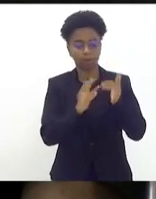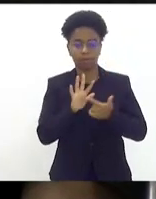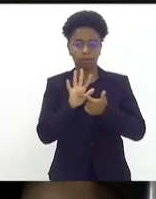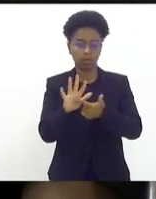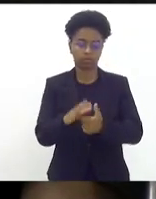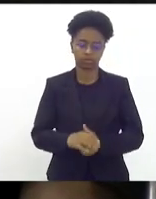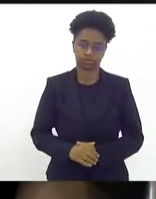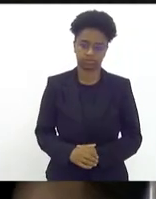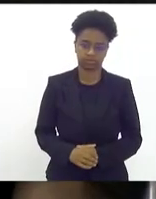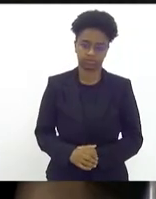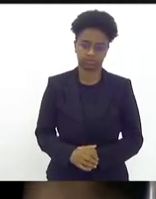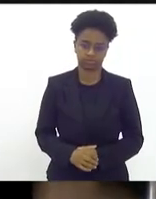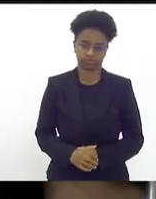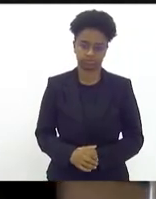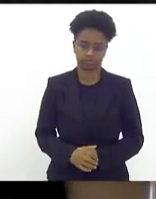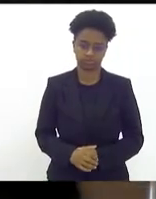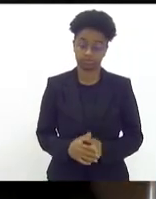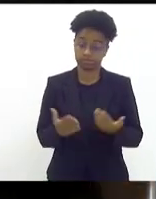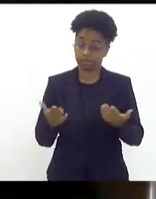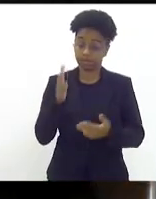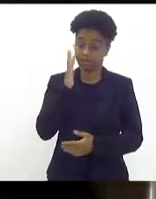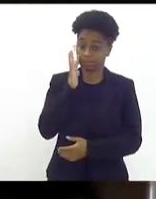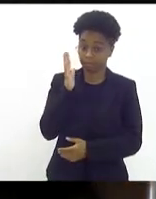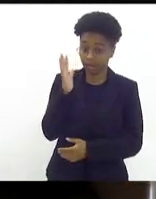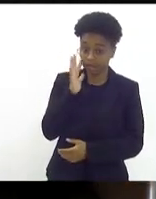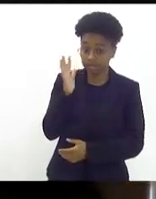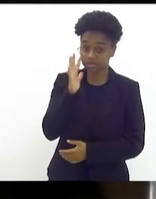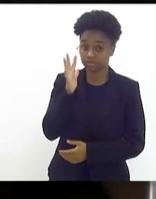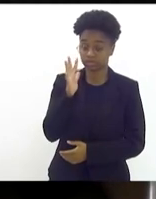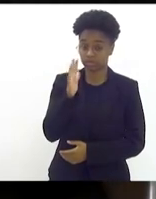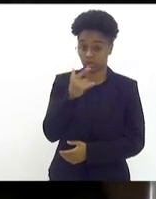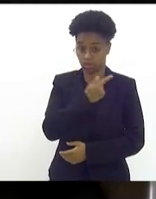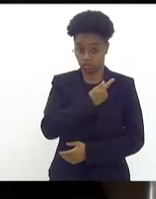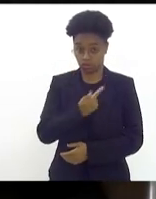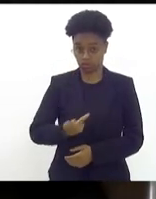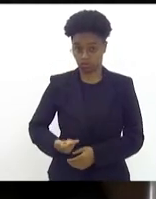questões. Imagine que o governo do Estado